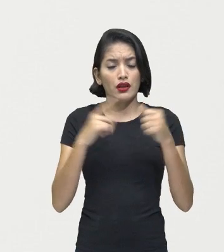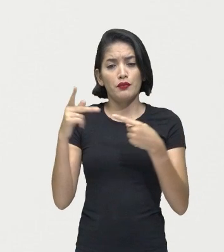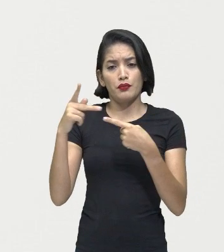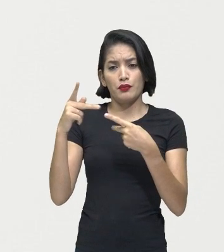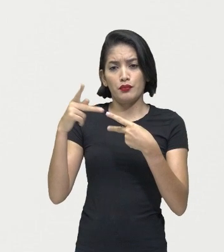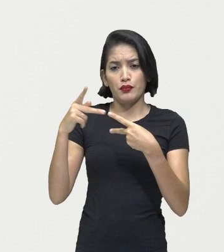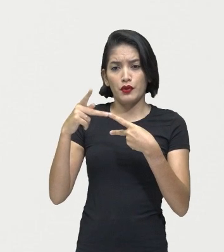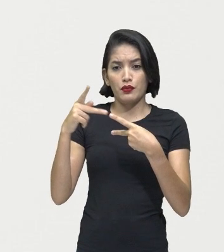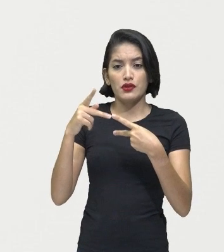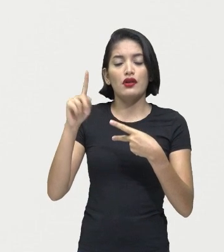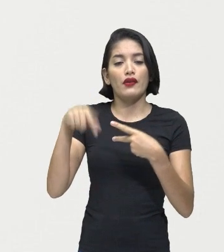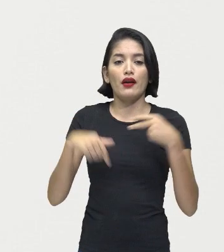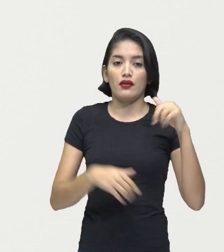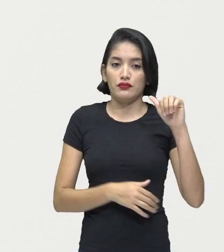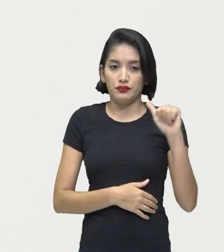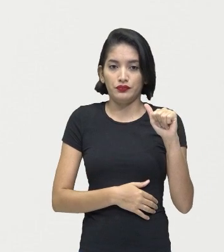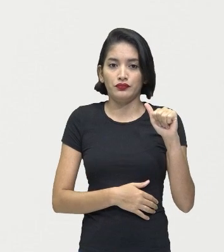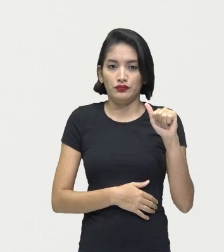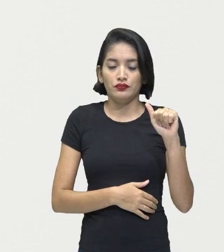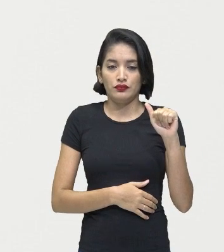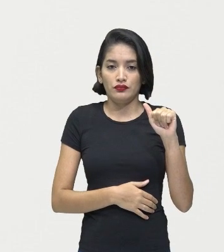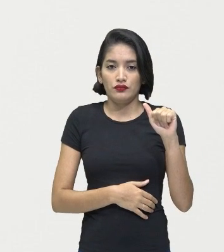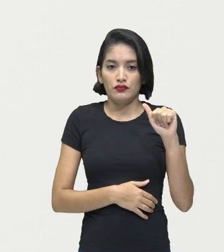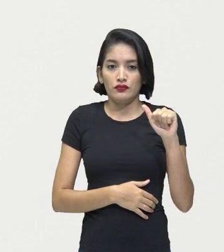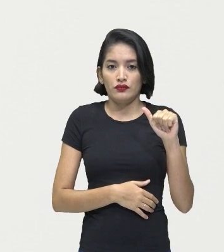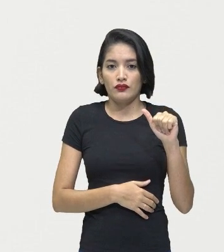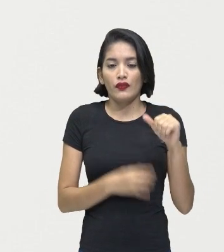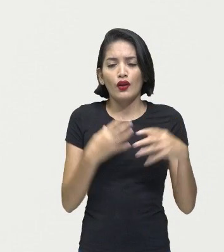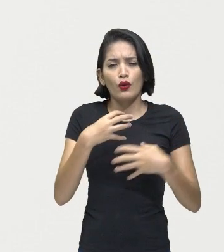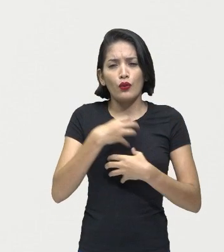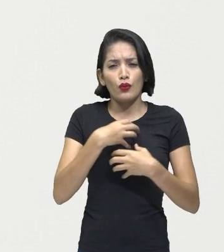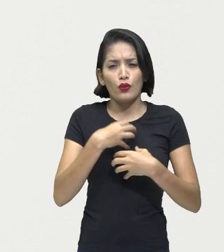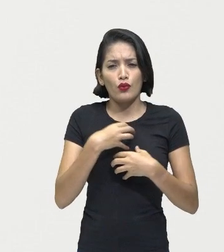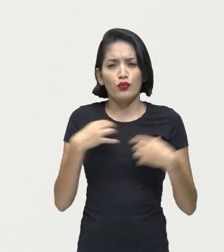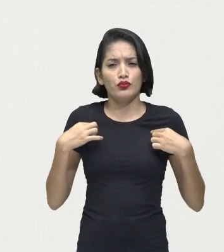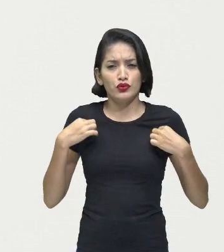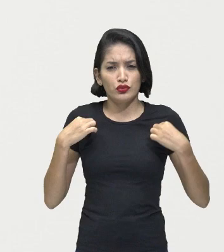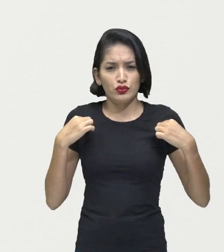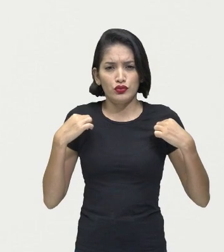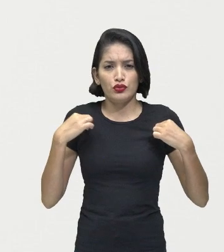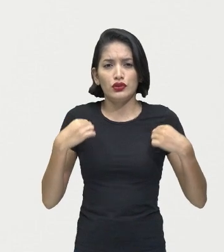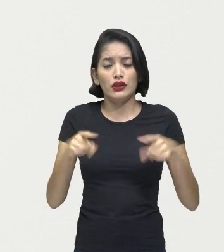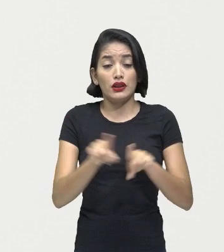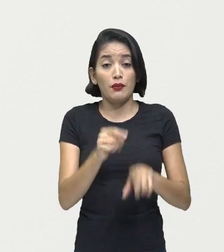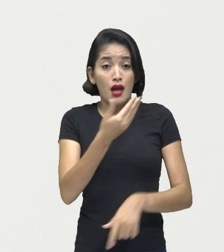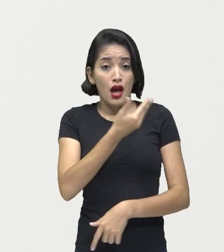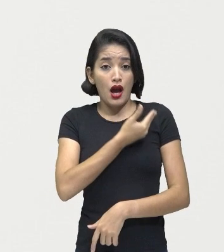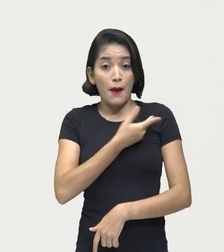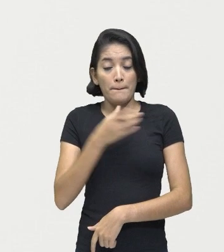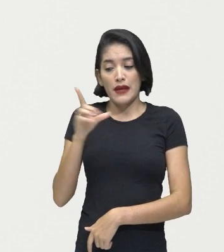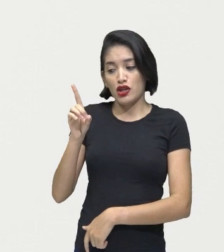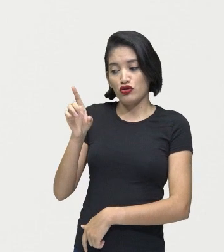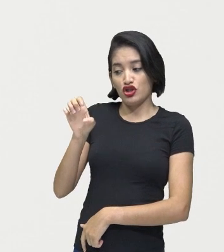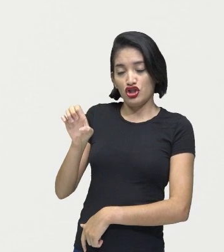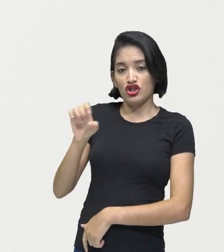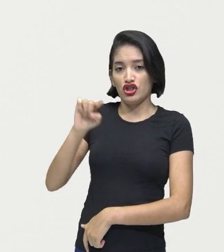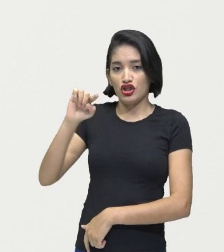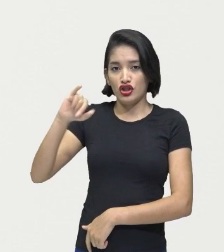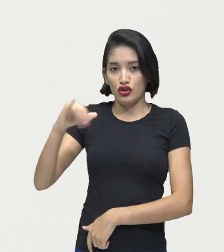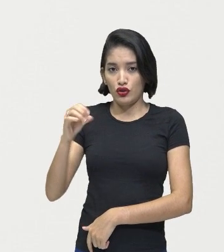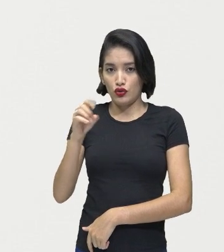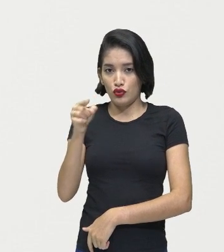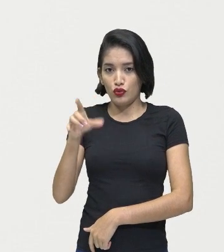é a letra A. Modo de vestir, amigos de João. Então, tá ligando aqui, ó, as